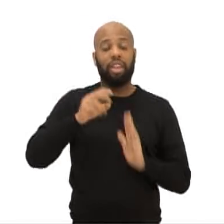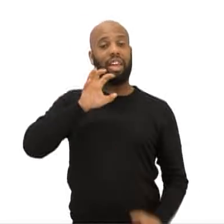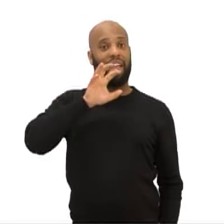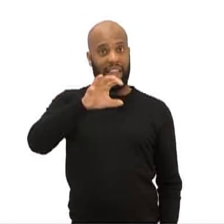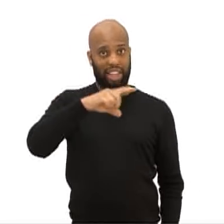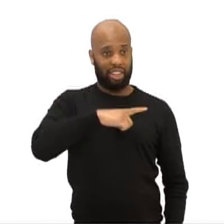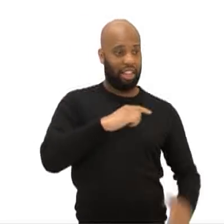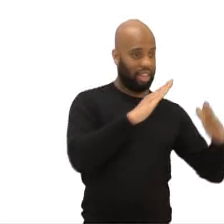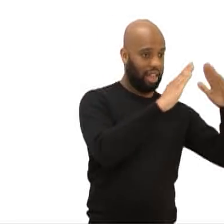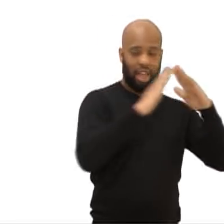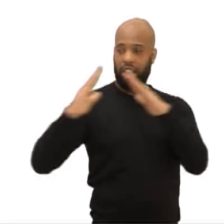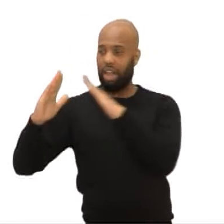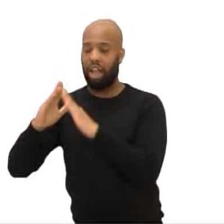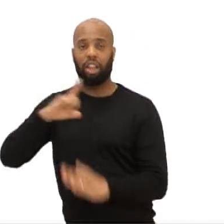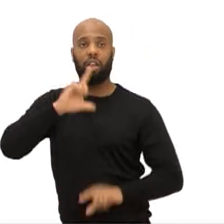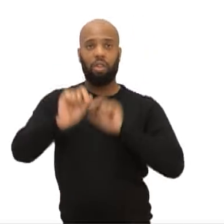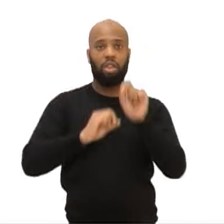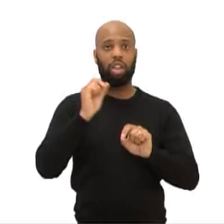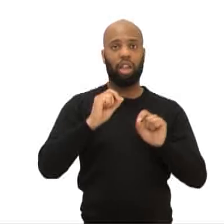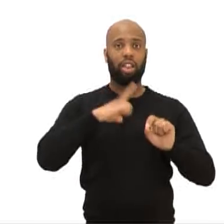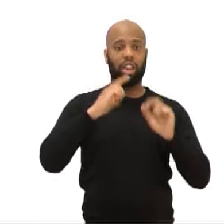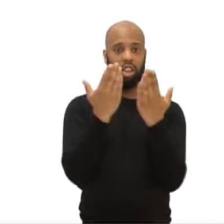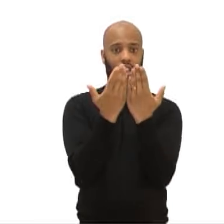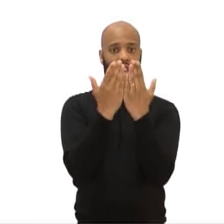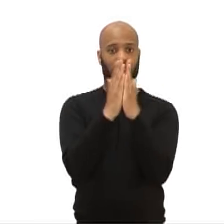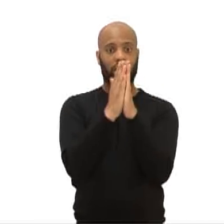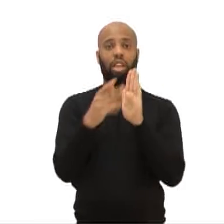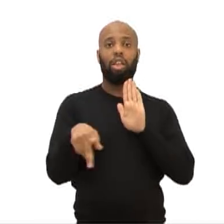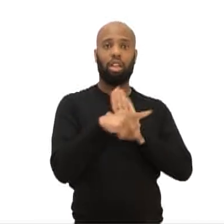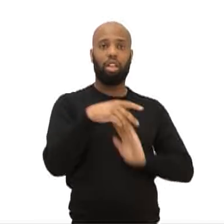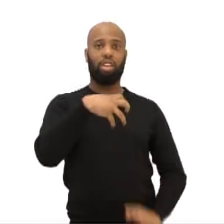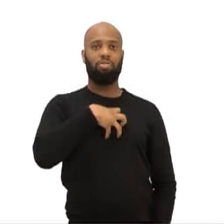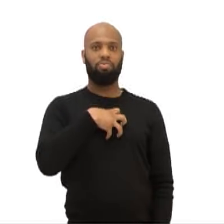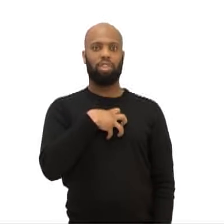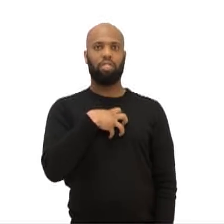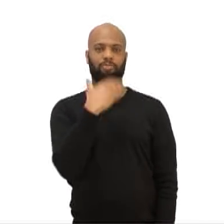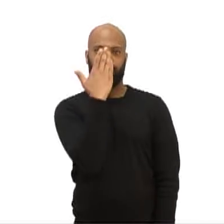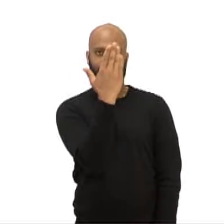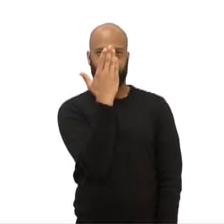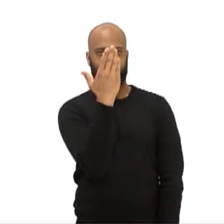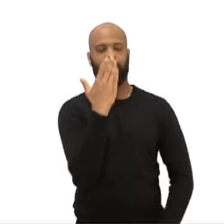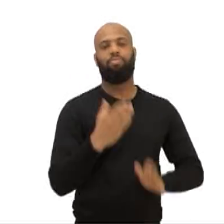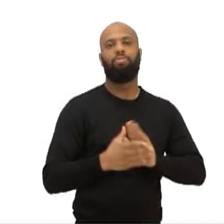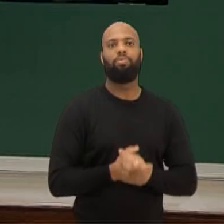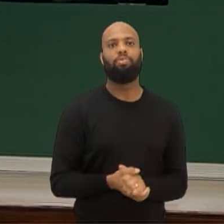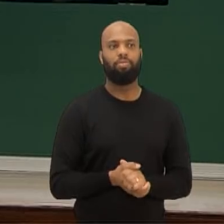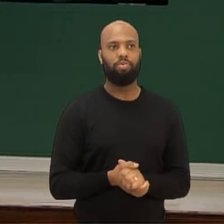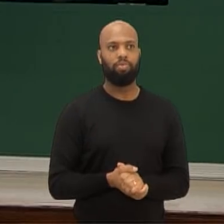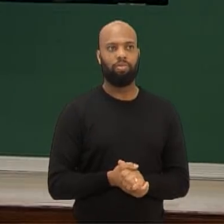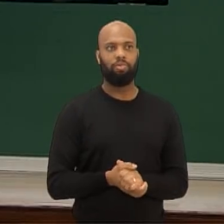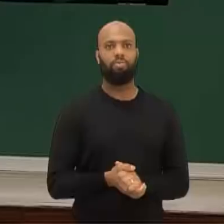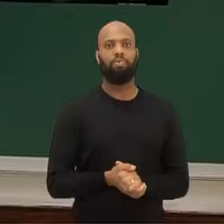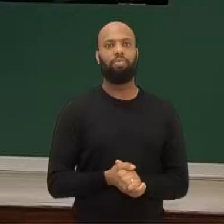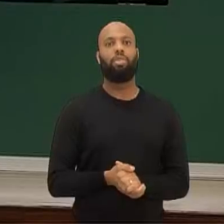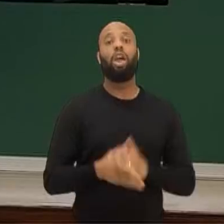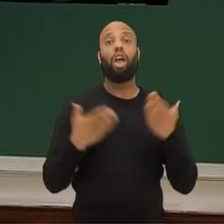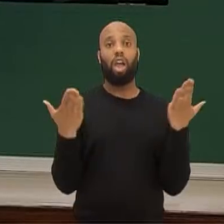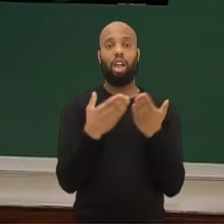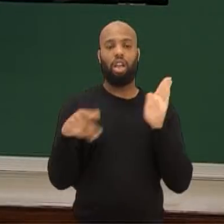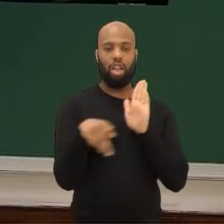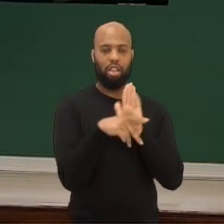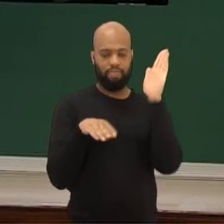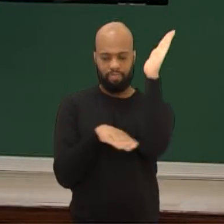entre elas existe uma simetria de reflexão. Vamos lá novamente. Aqui, no